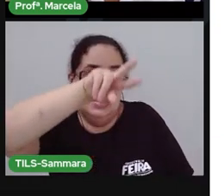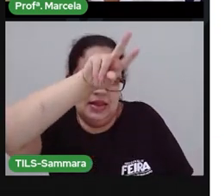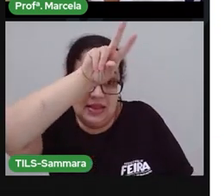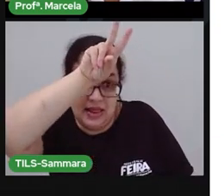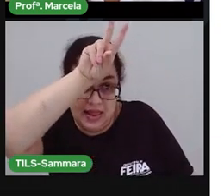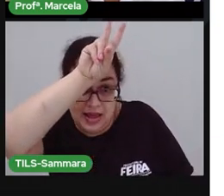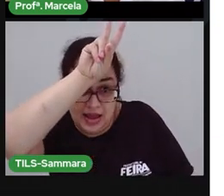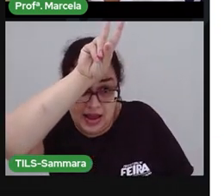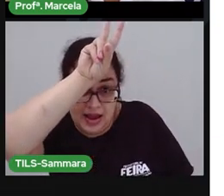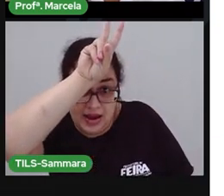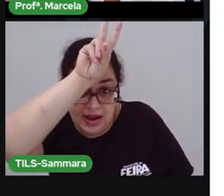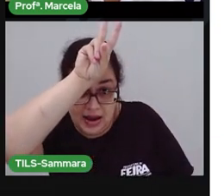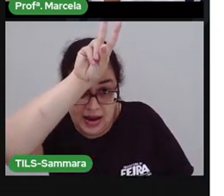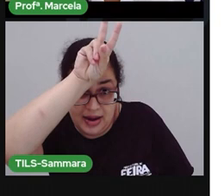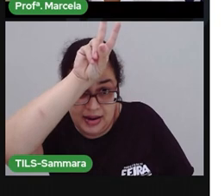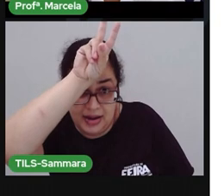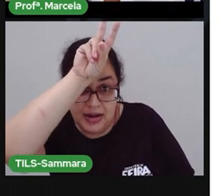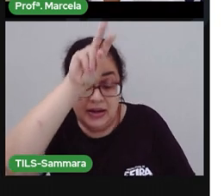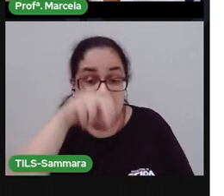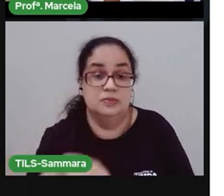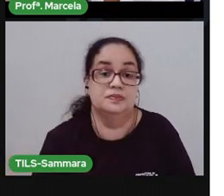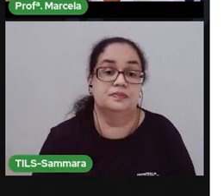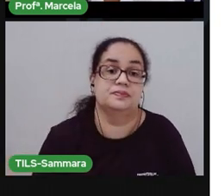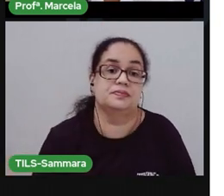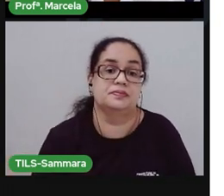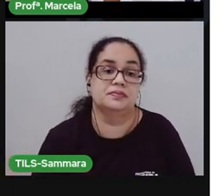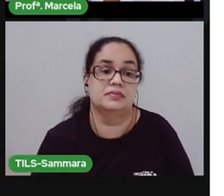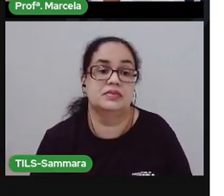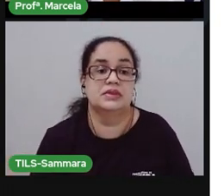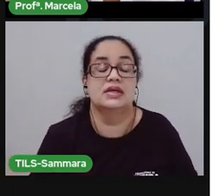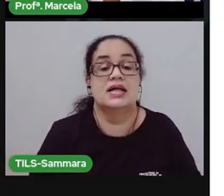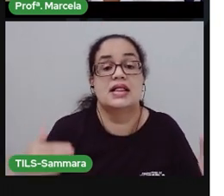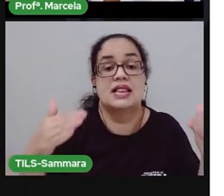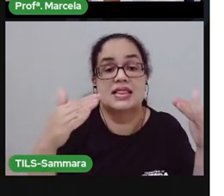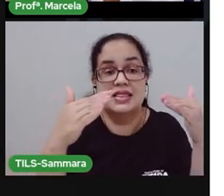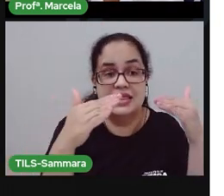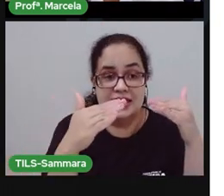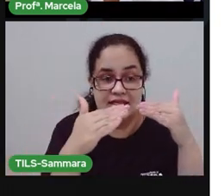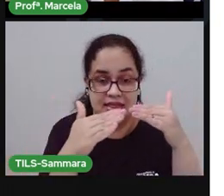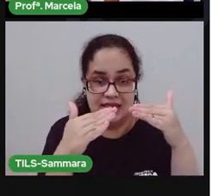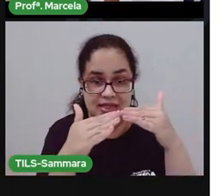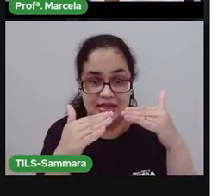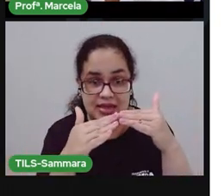mora nela é a cabrita.